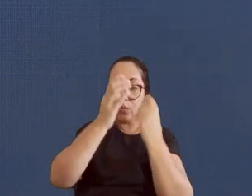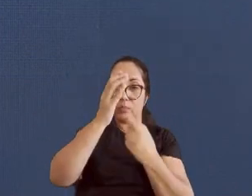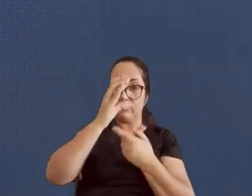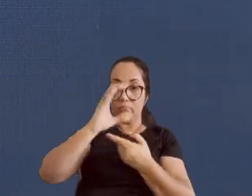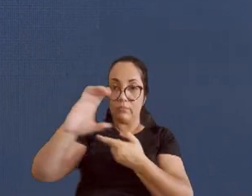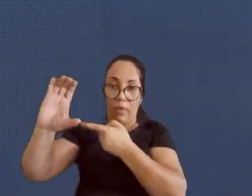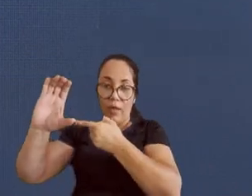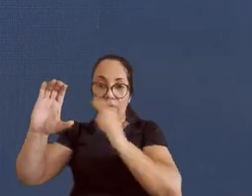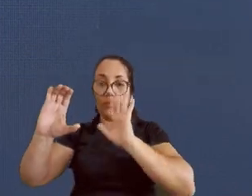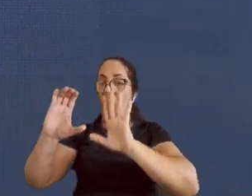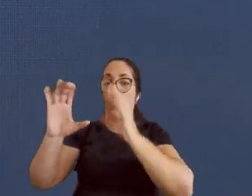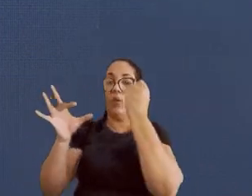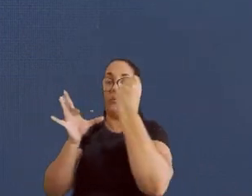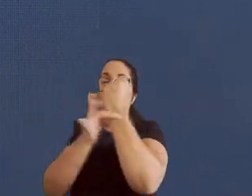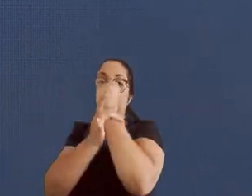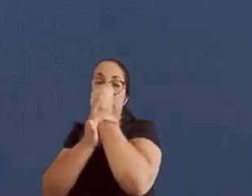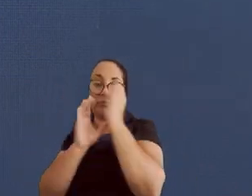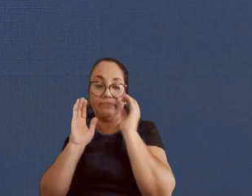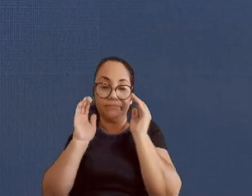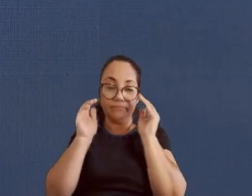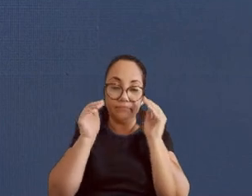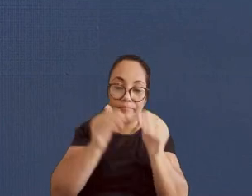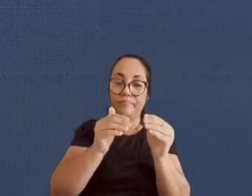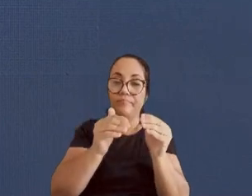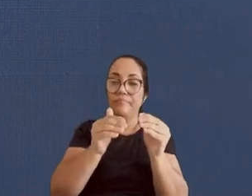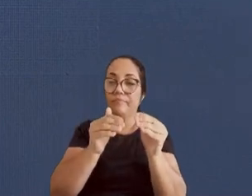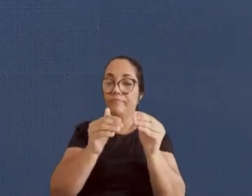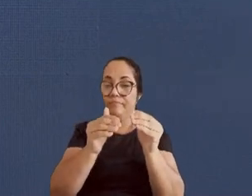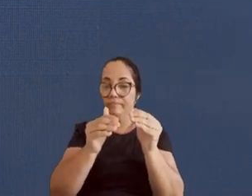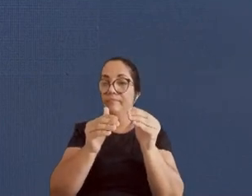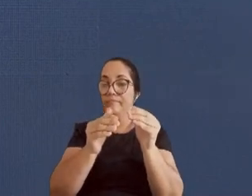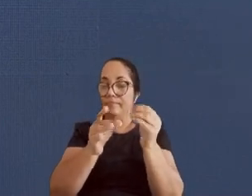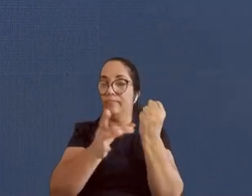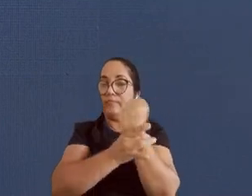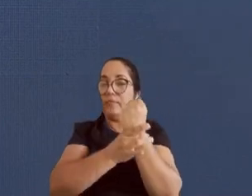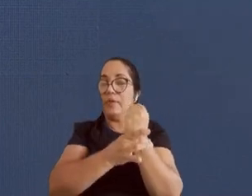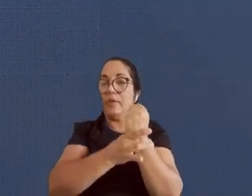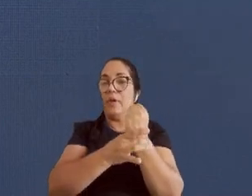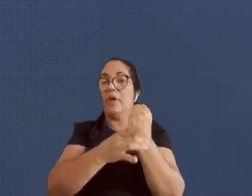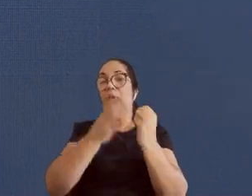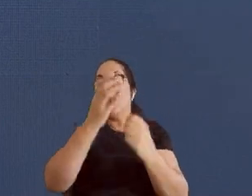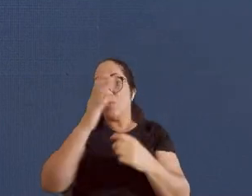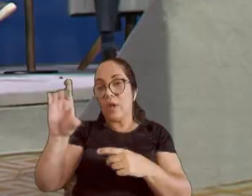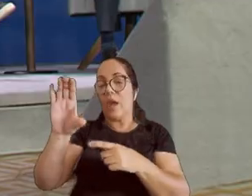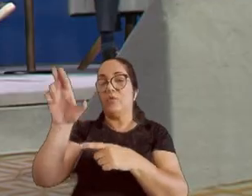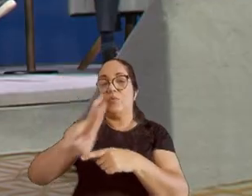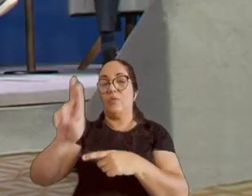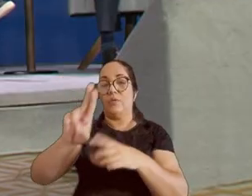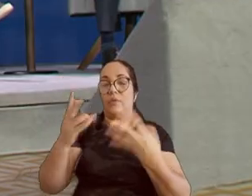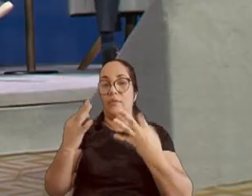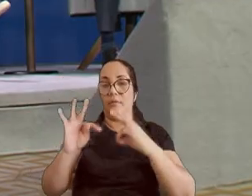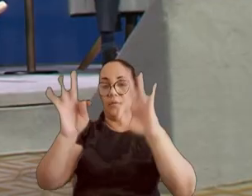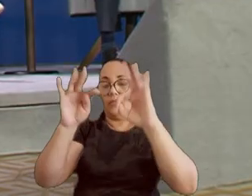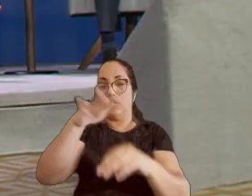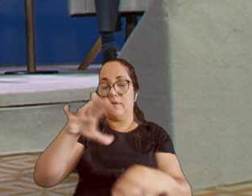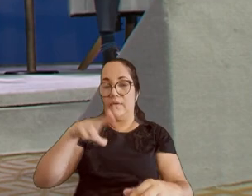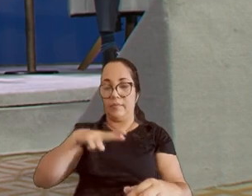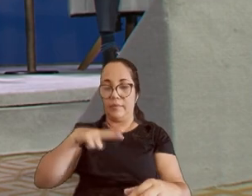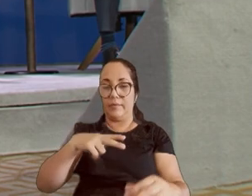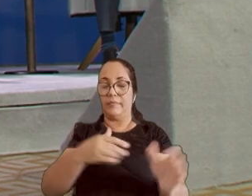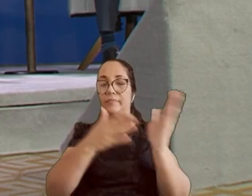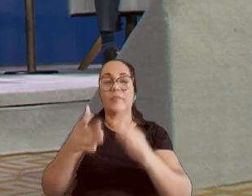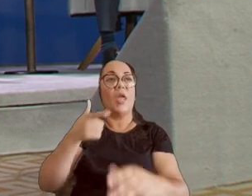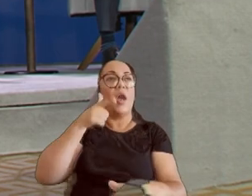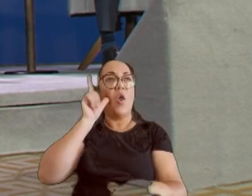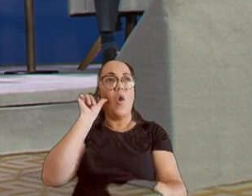resposta anterior né deixa o crédito fluir com uso da tecnologia via mercado privado é um dos temas que a gente ouviu ontem que a gente